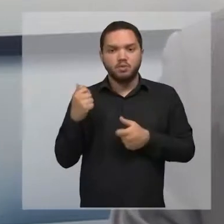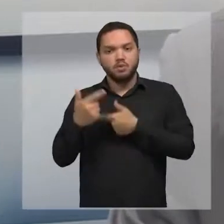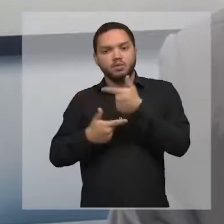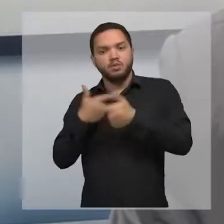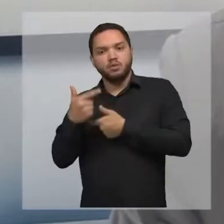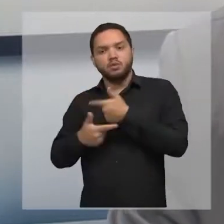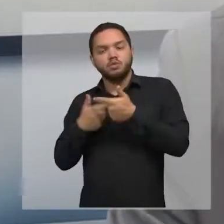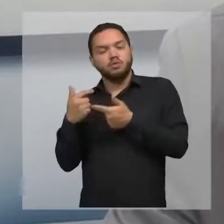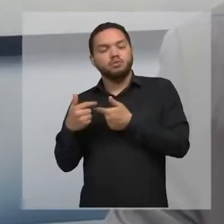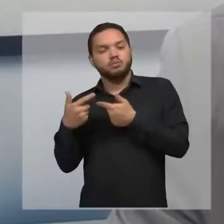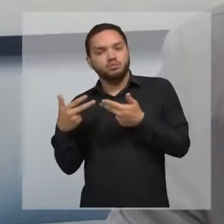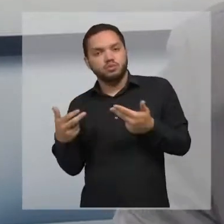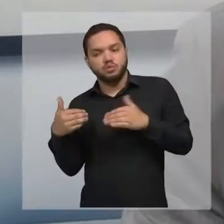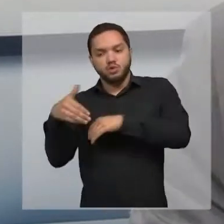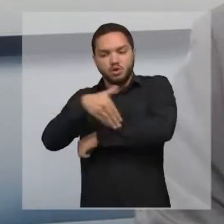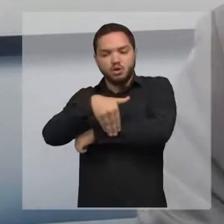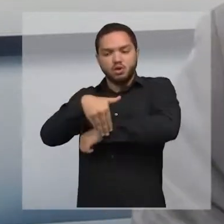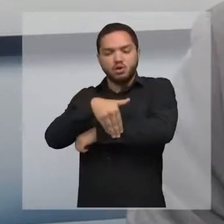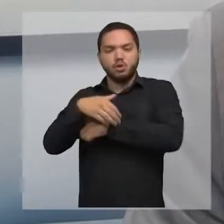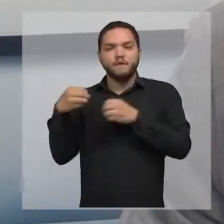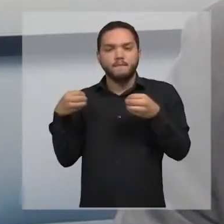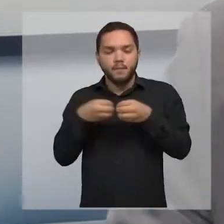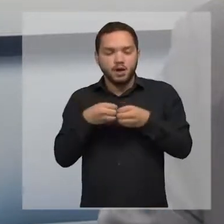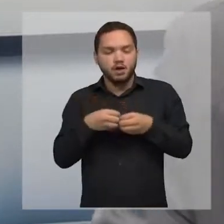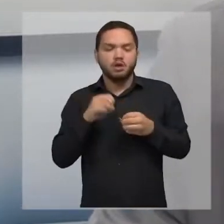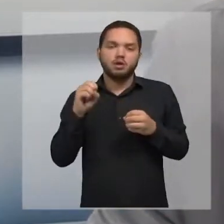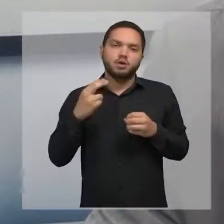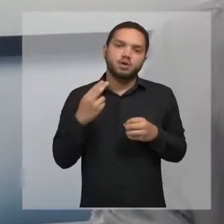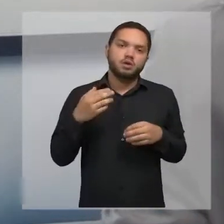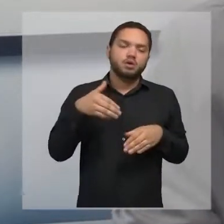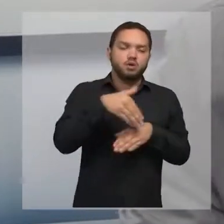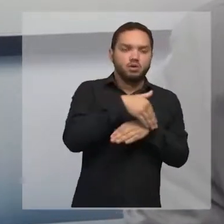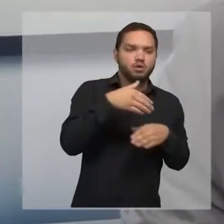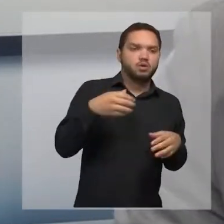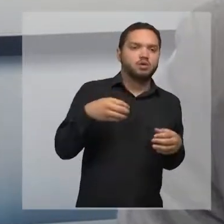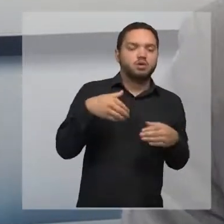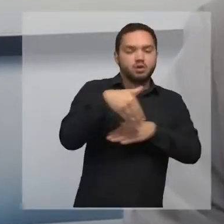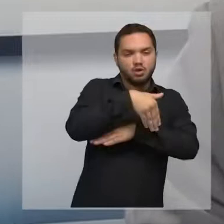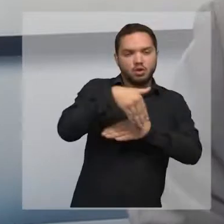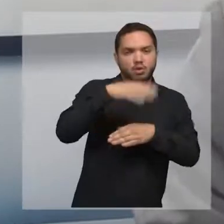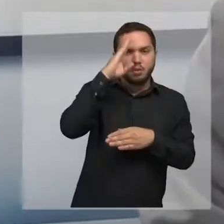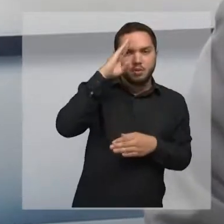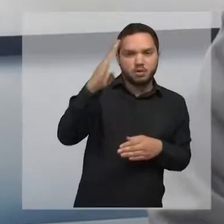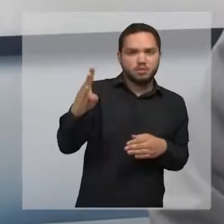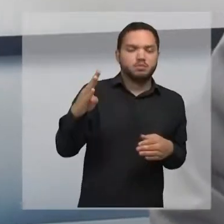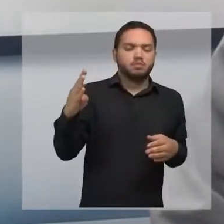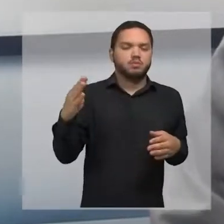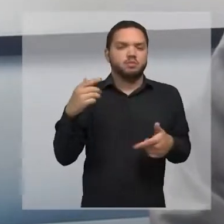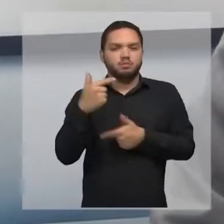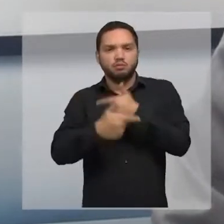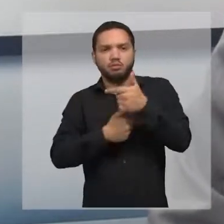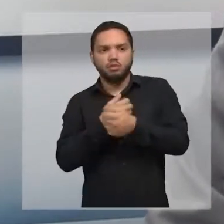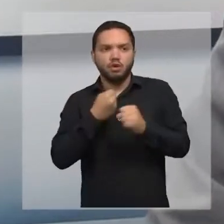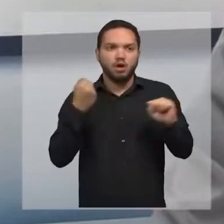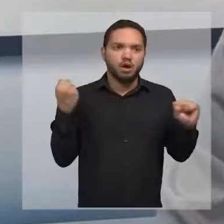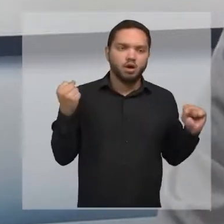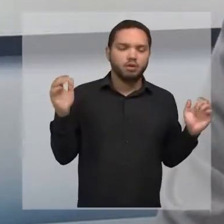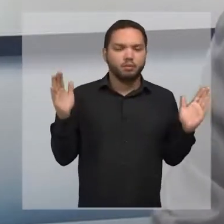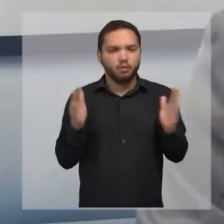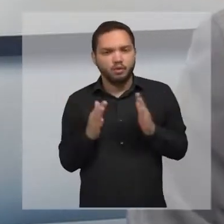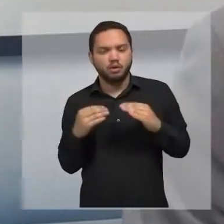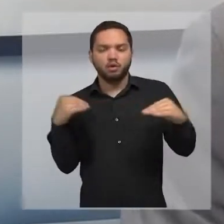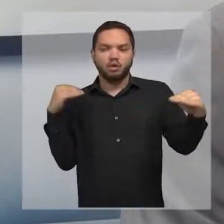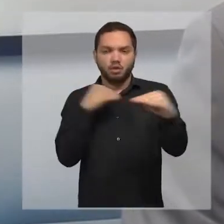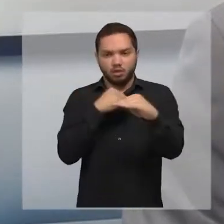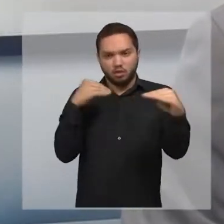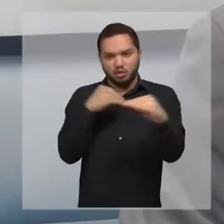Pode funcionar uma atividade tal em uma rua secundária, uma atividade tal em uma rua primária, uma atividade de tal tamanho, de tal grandeza em uma